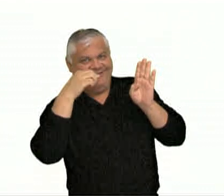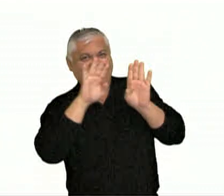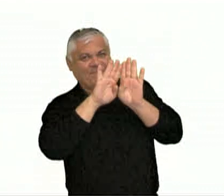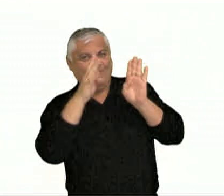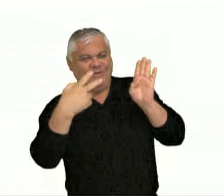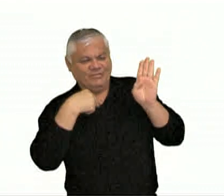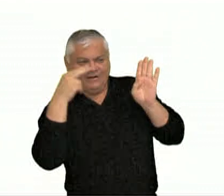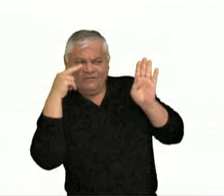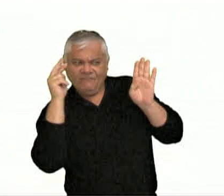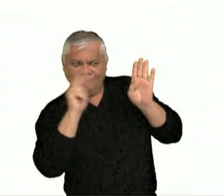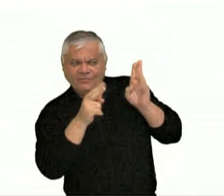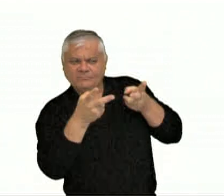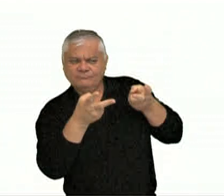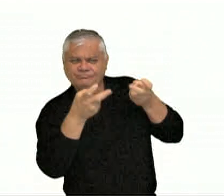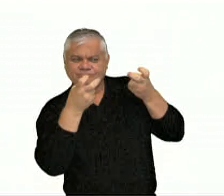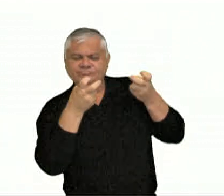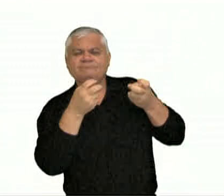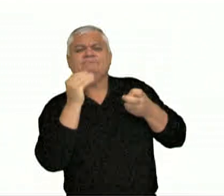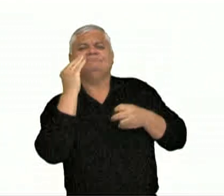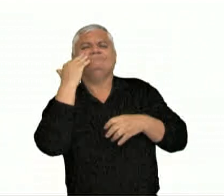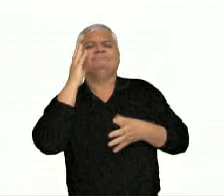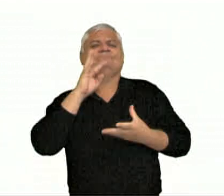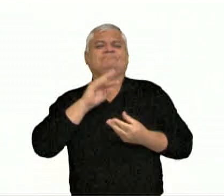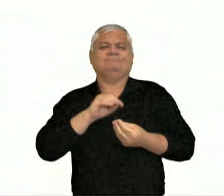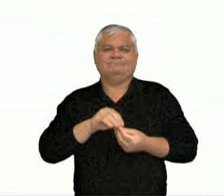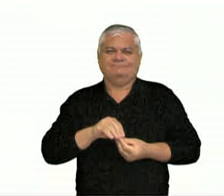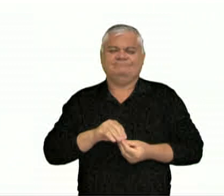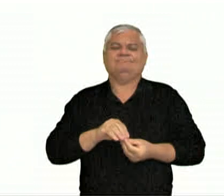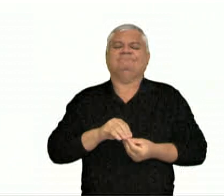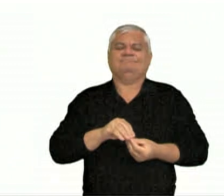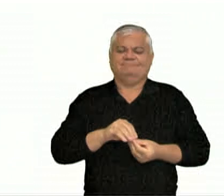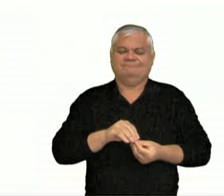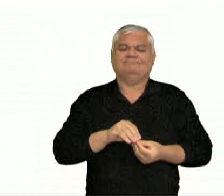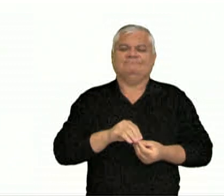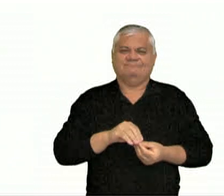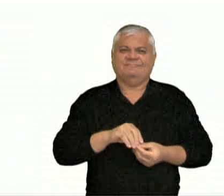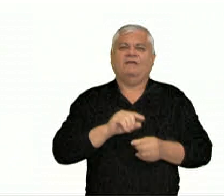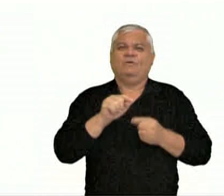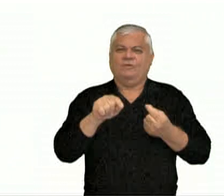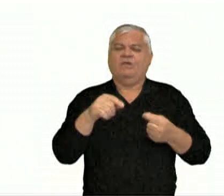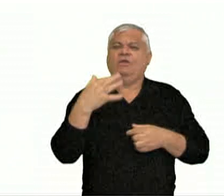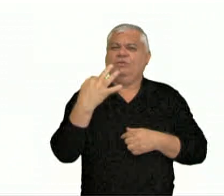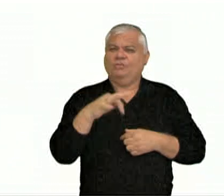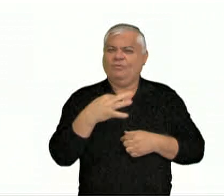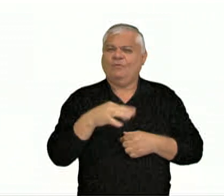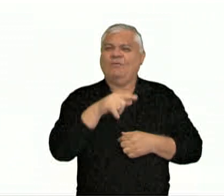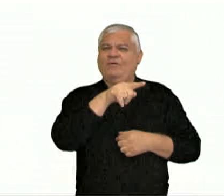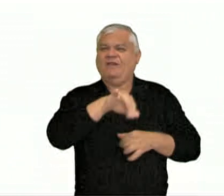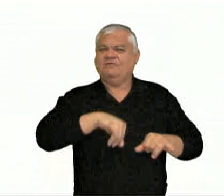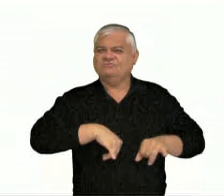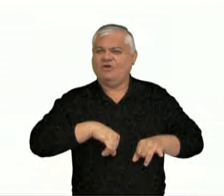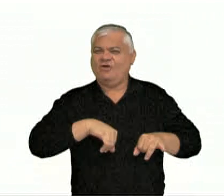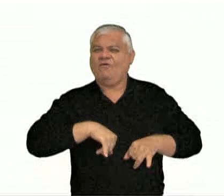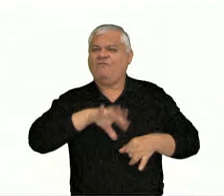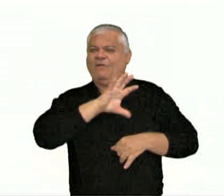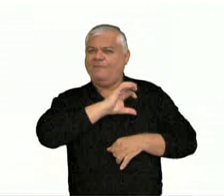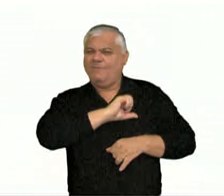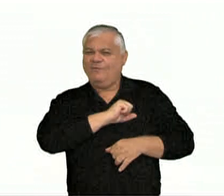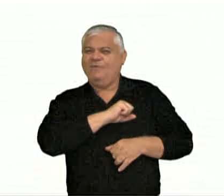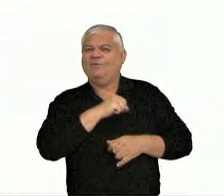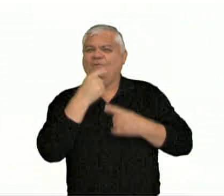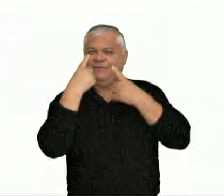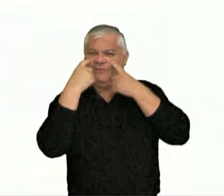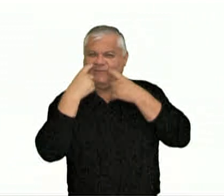ficara, saboreou tranquilo essa explosão de dor moral que foi longa, muito longa, deliciosamente longa.